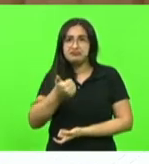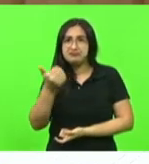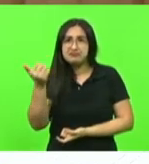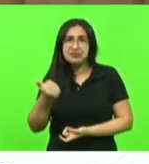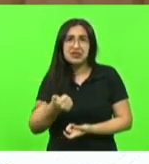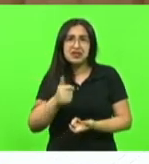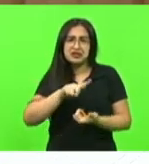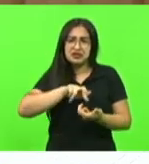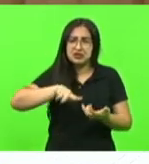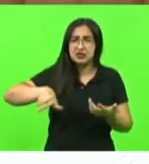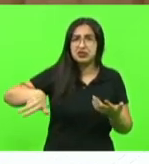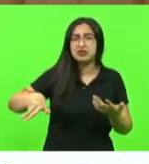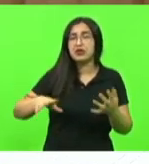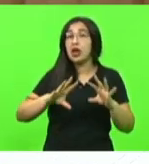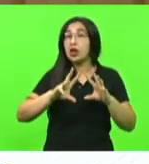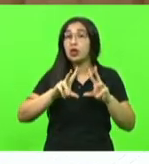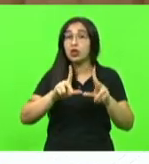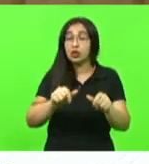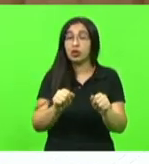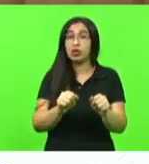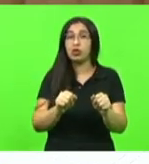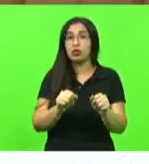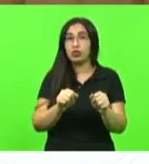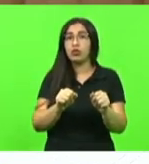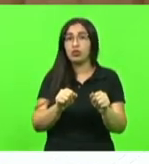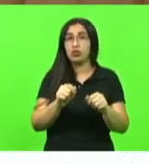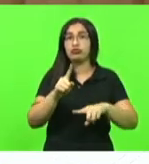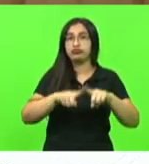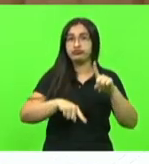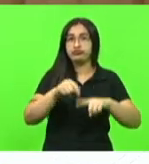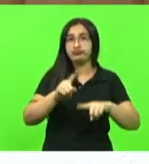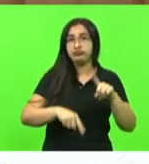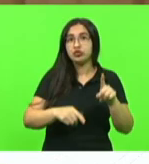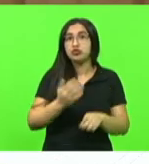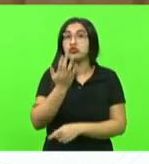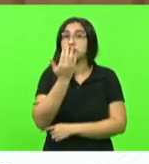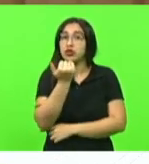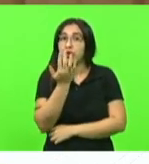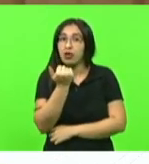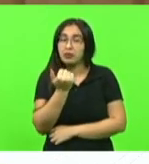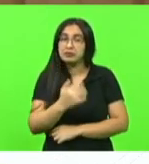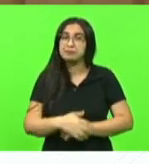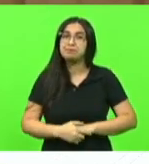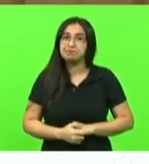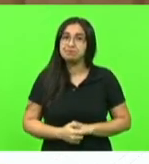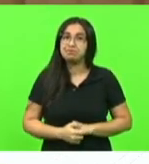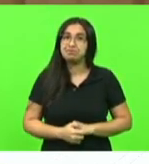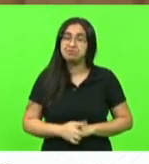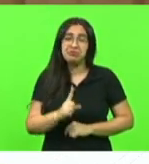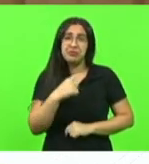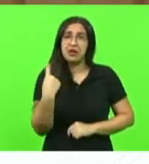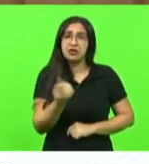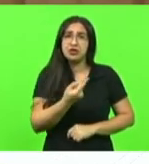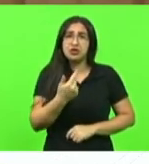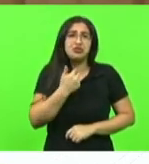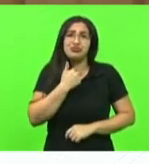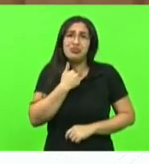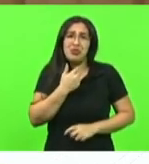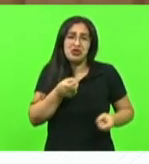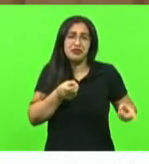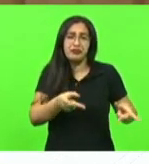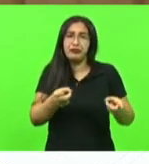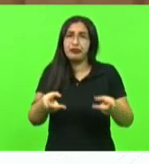todos os produtos alimentícios. Nós não podemos comercializar um